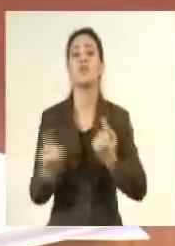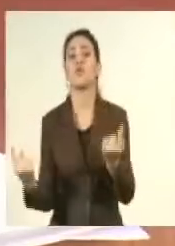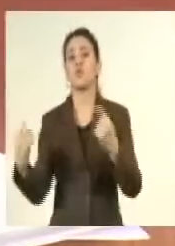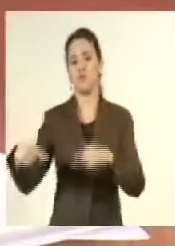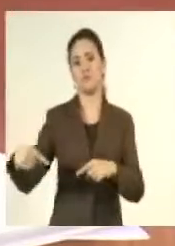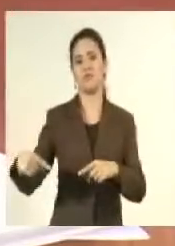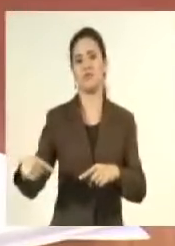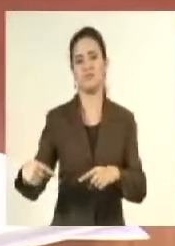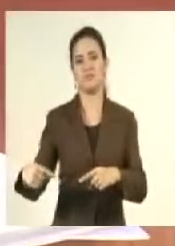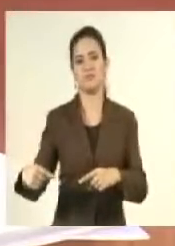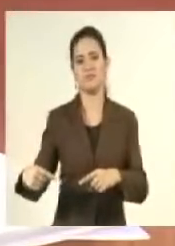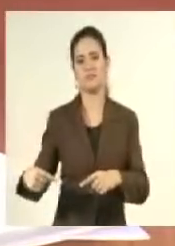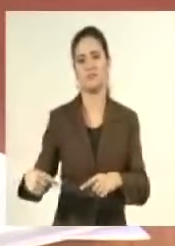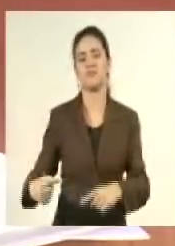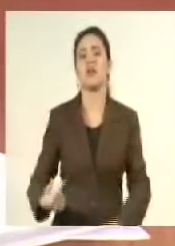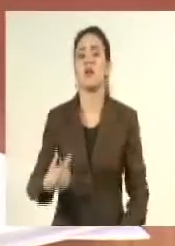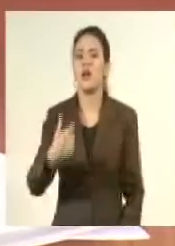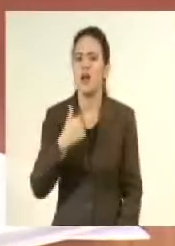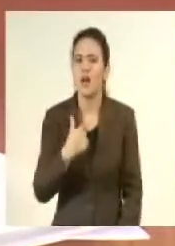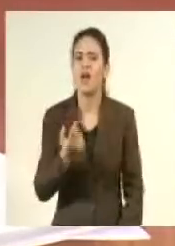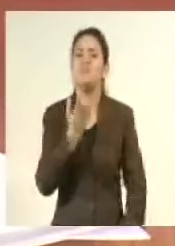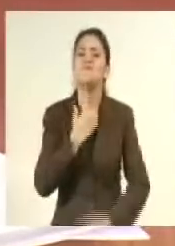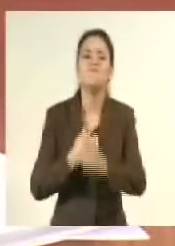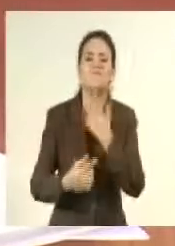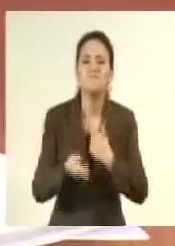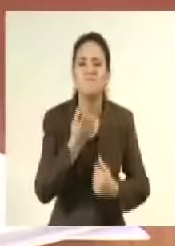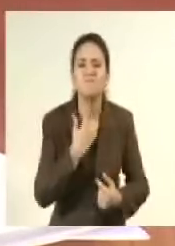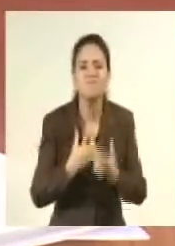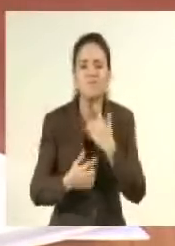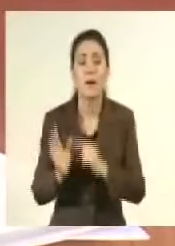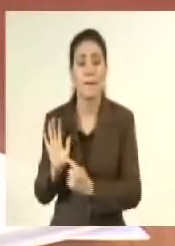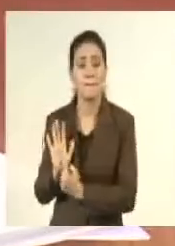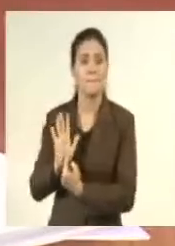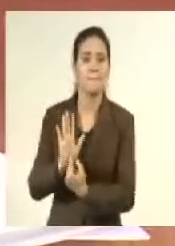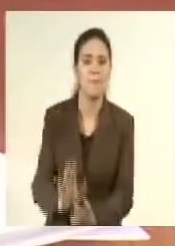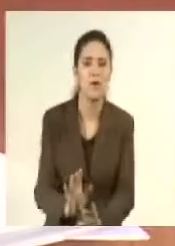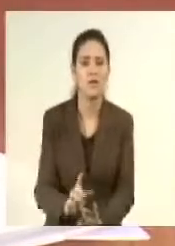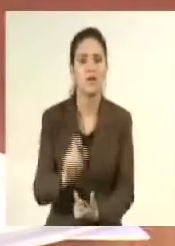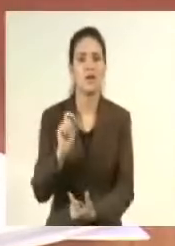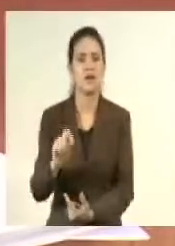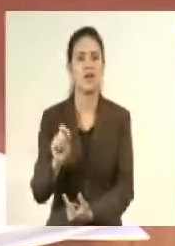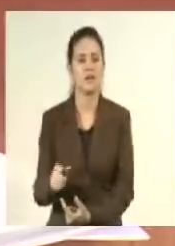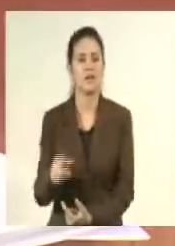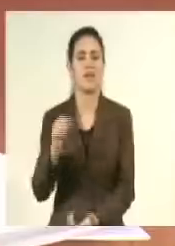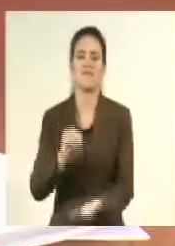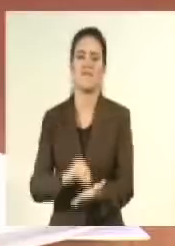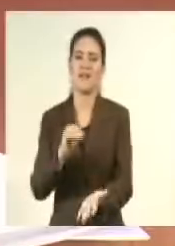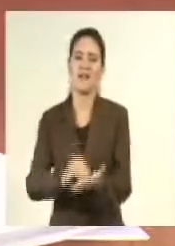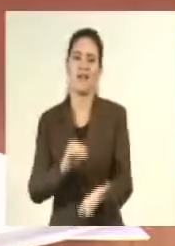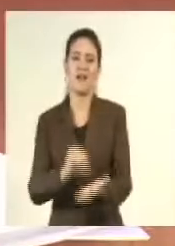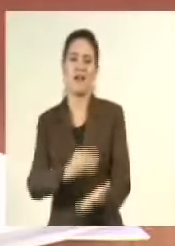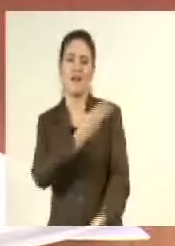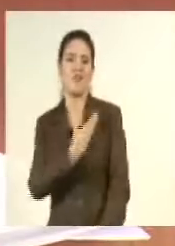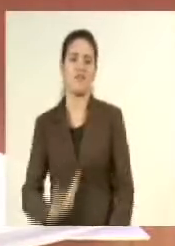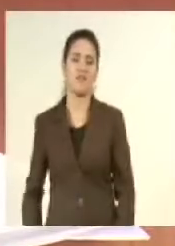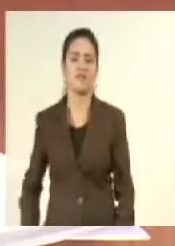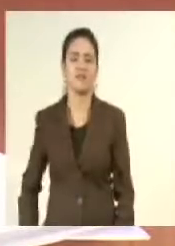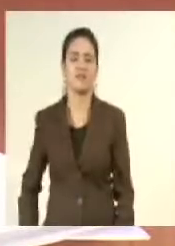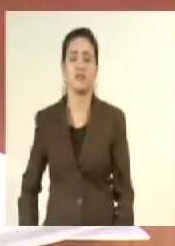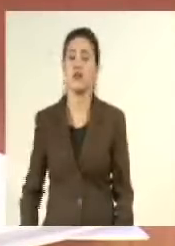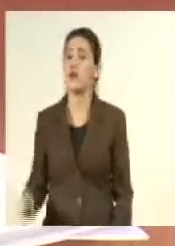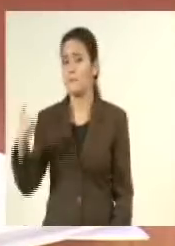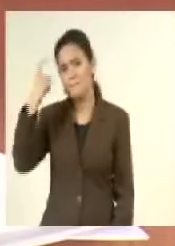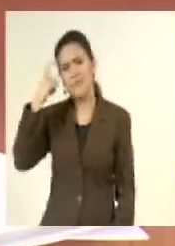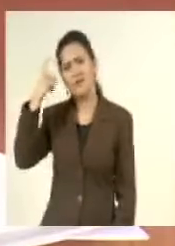eles. Mais a minha vontade de mostrar o desgoverno deles. Então, se pensam que vão